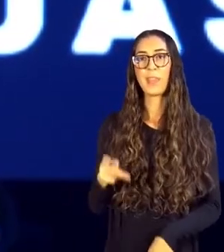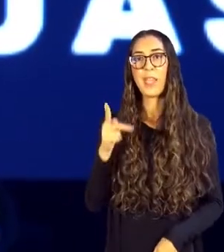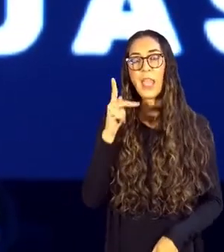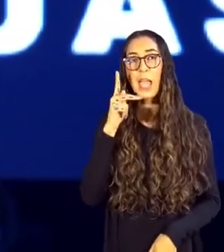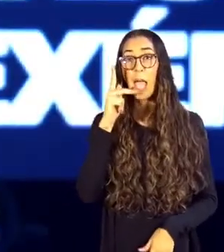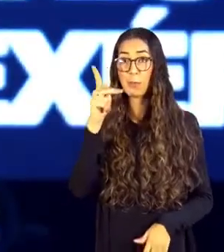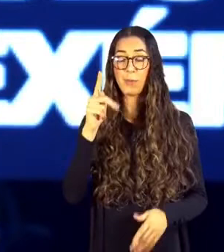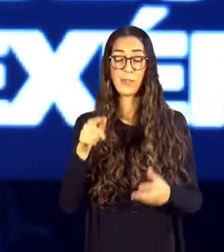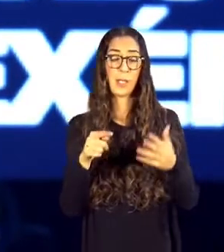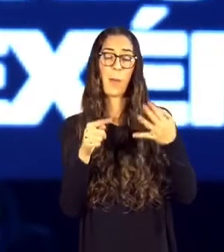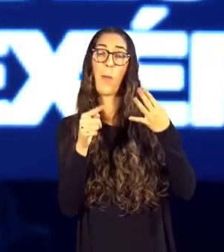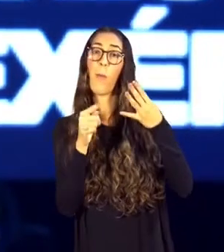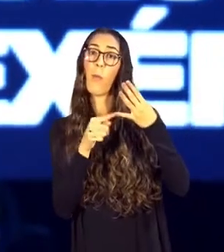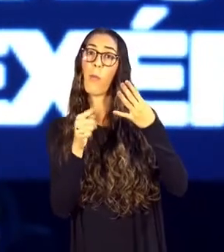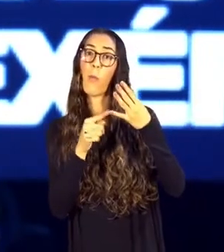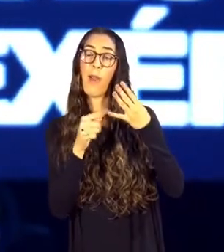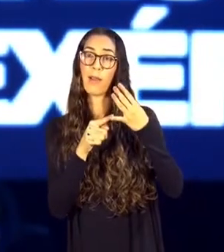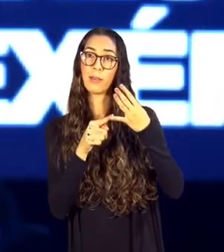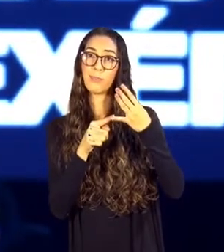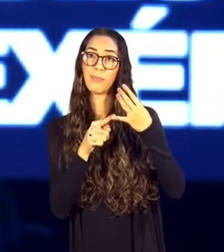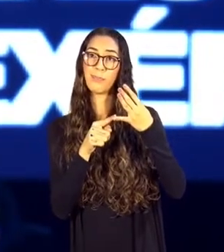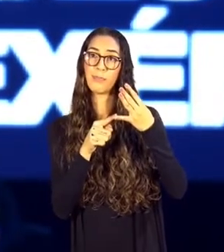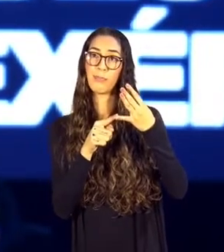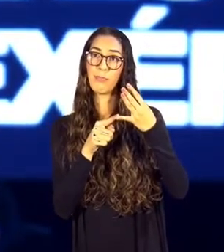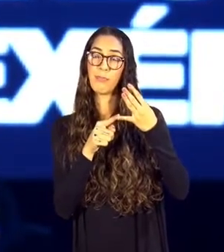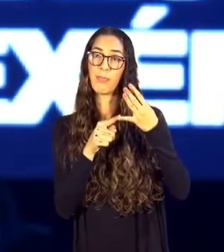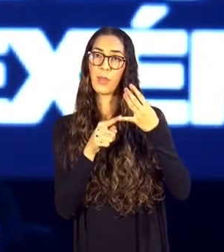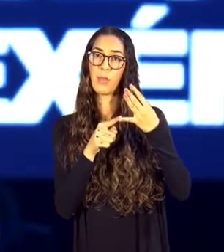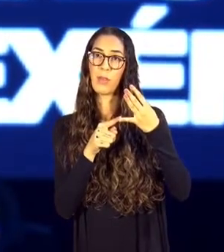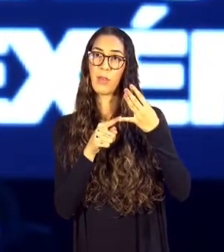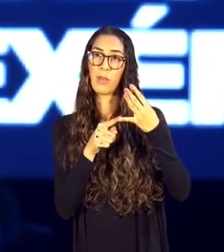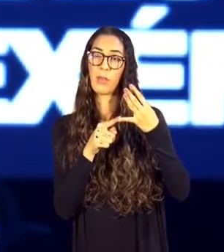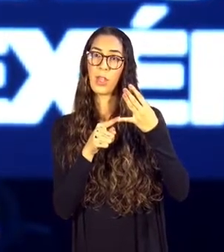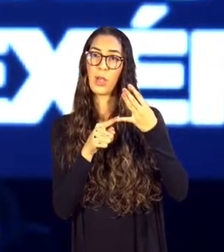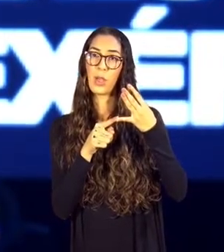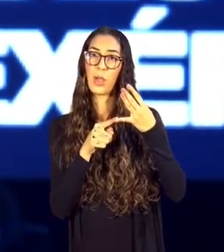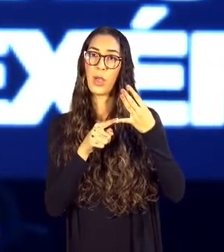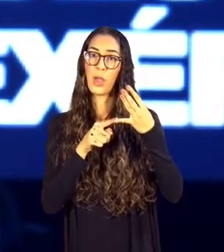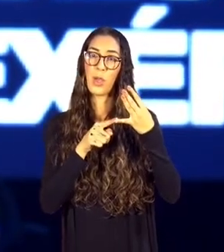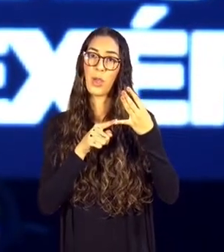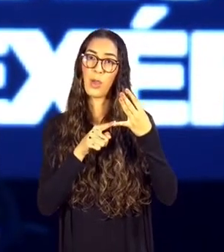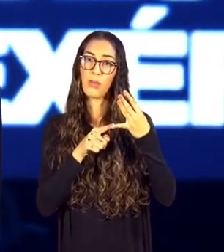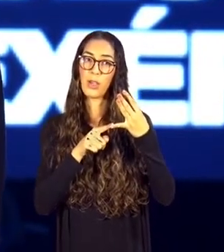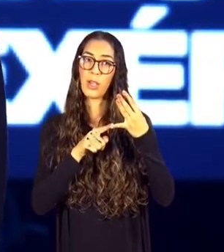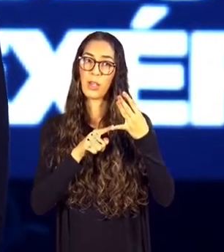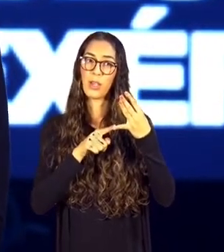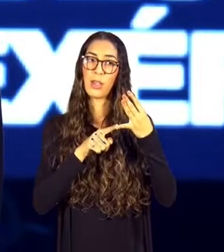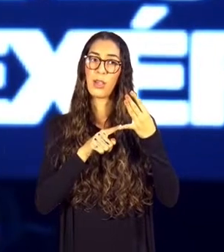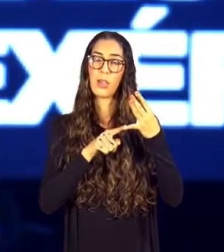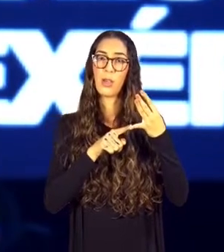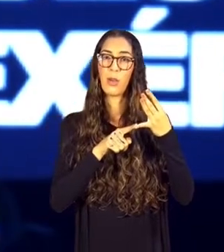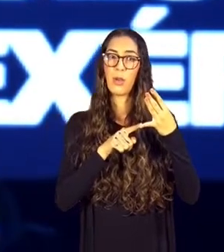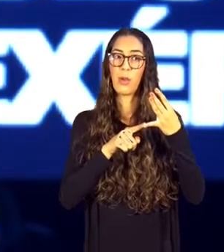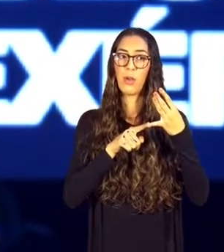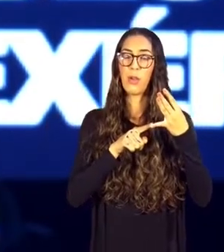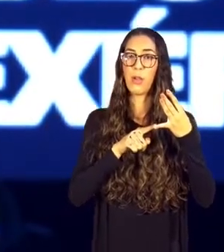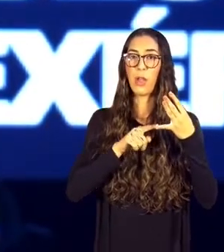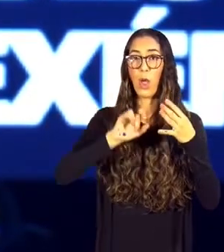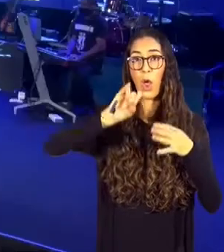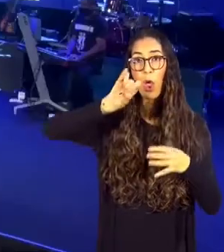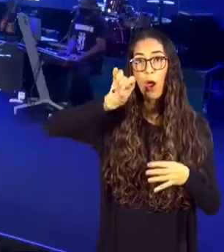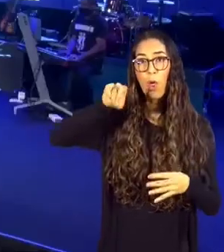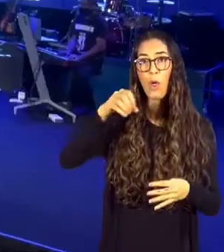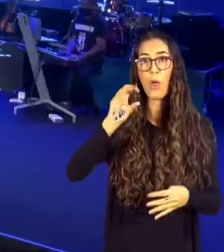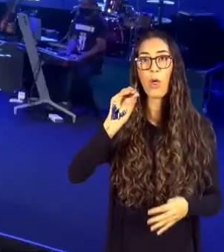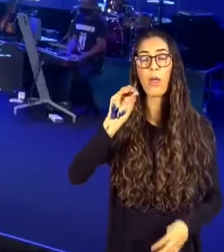Na quarta profecia diz assim, que um mensageiro prepara o caminho para Messias, João Batista. Se cumpriu essa profecia? Em